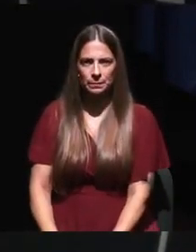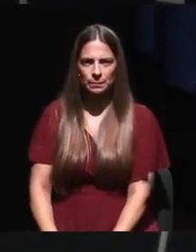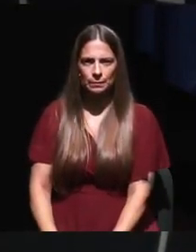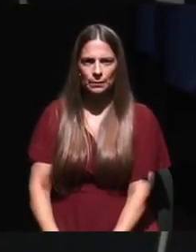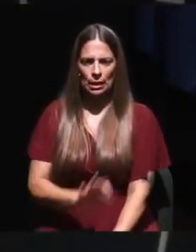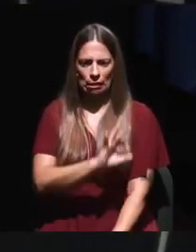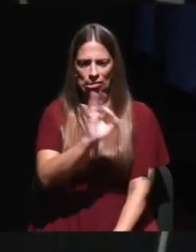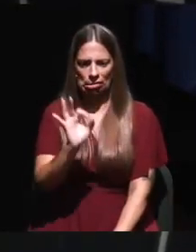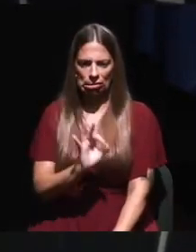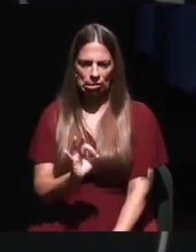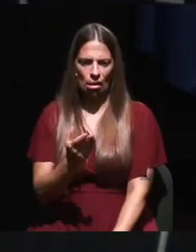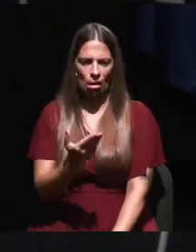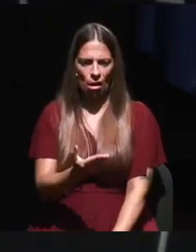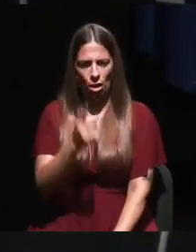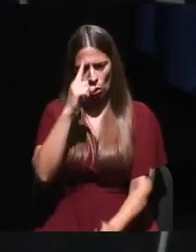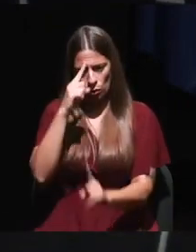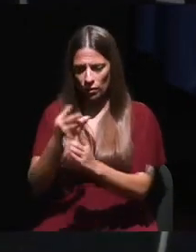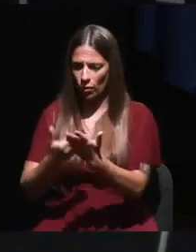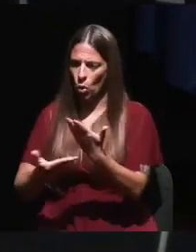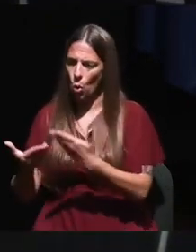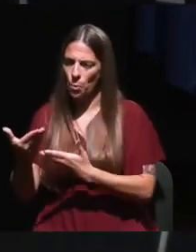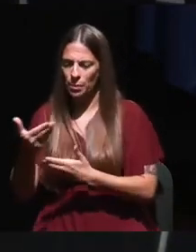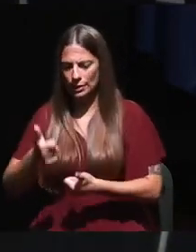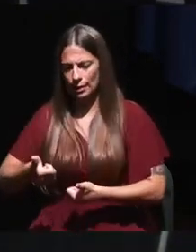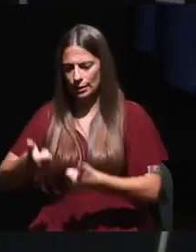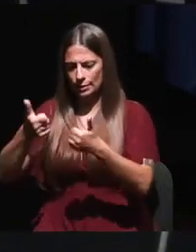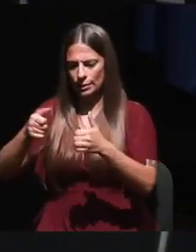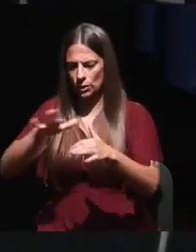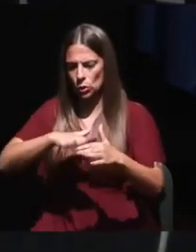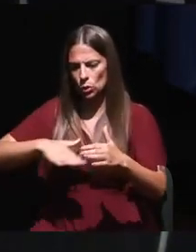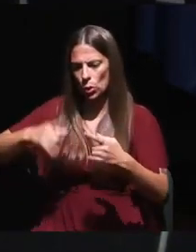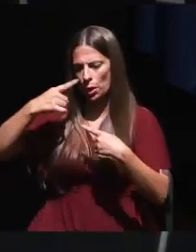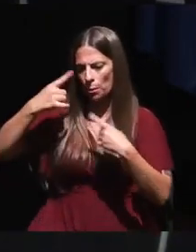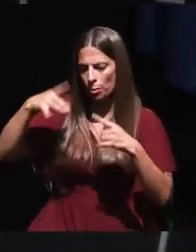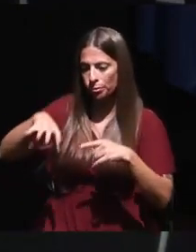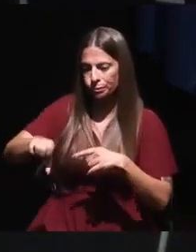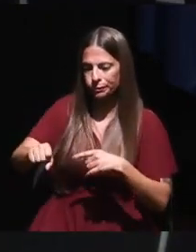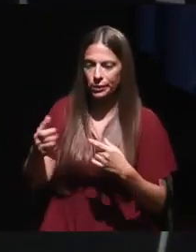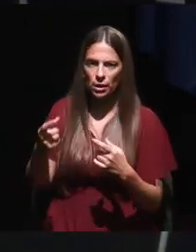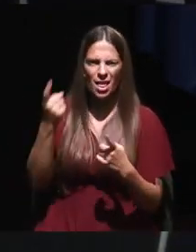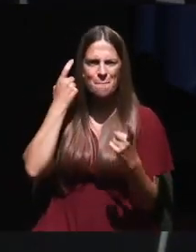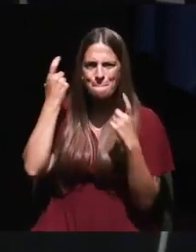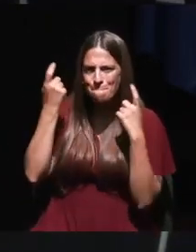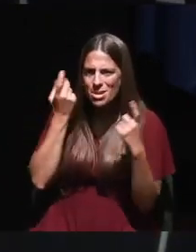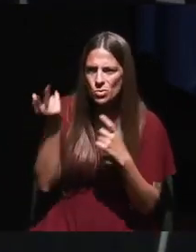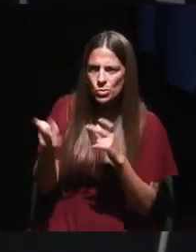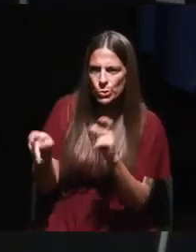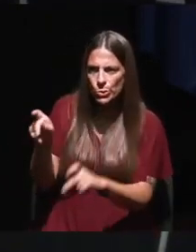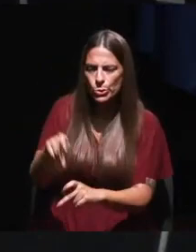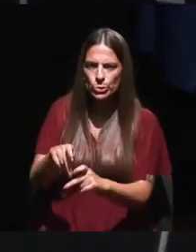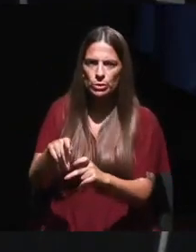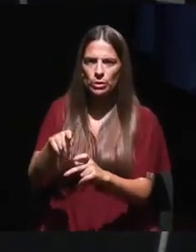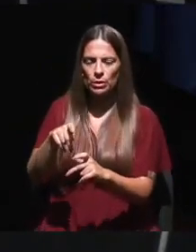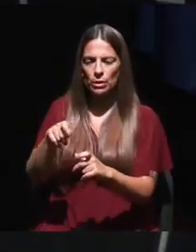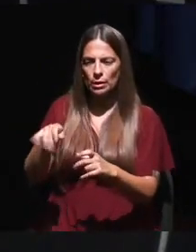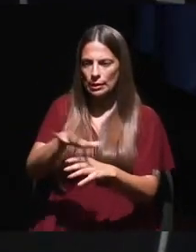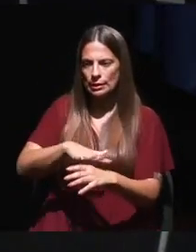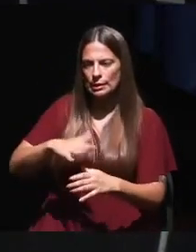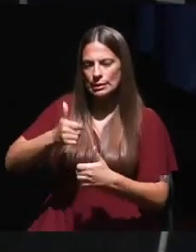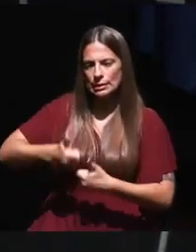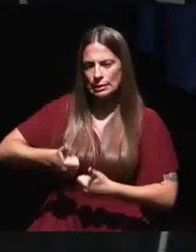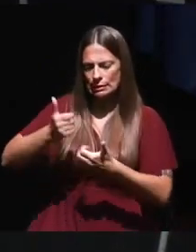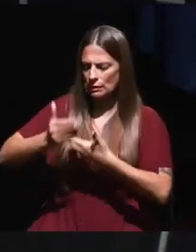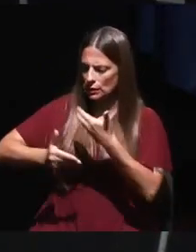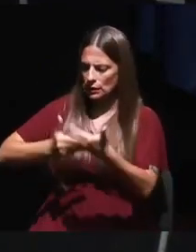As taxas existem para compensar a cidade pela ocupação do espaço público, pelo ruído produzido, pela disrupção que os eventos provocam na vida da cidade